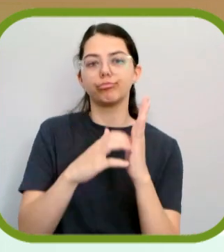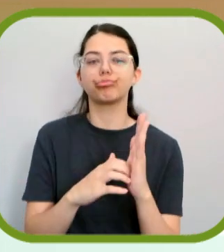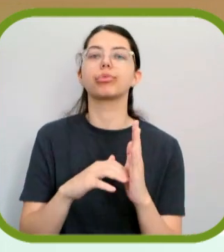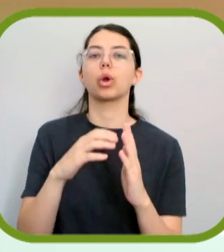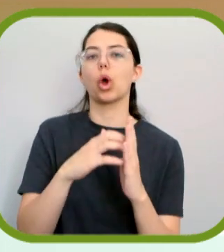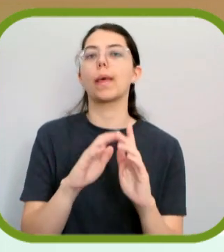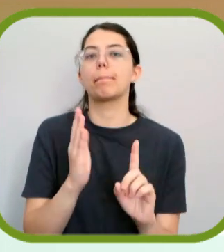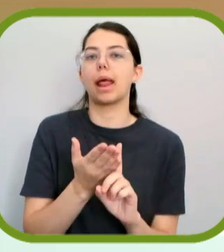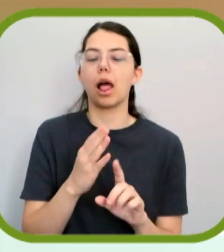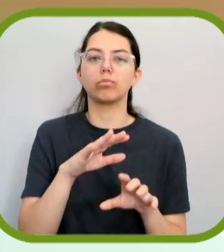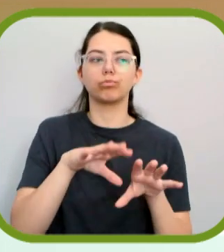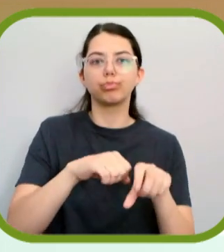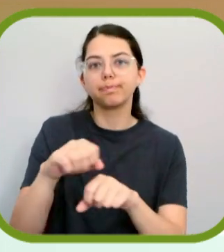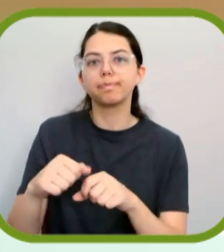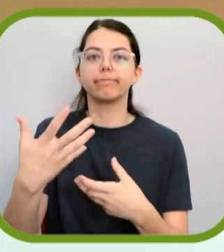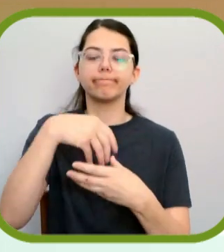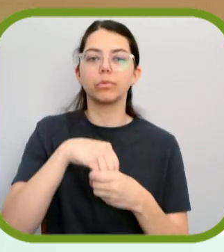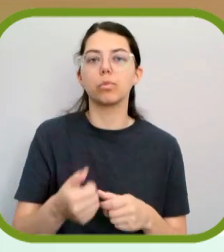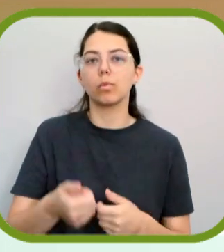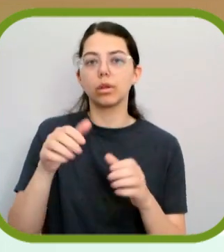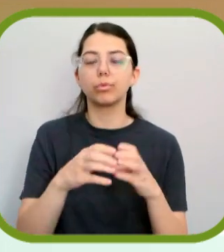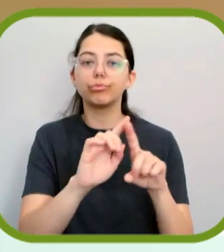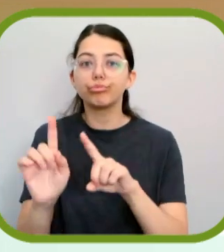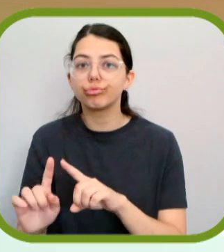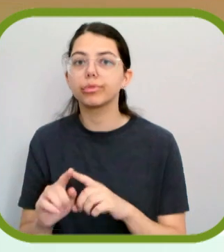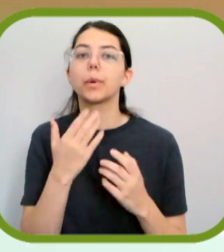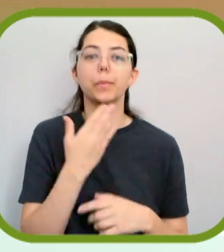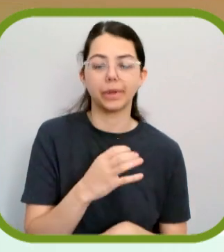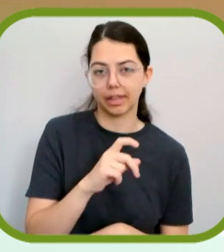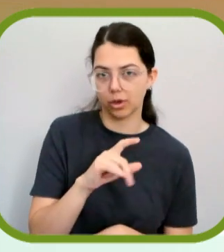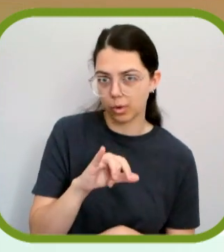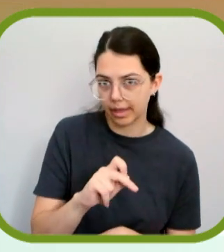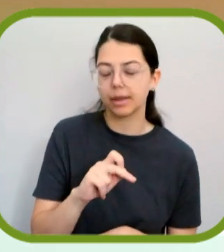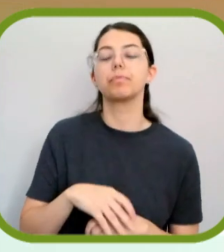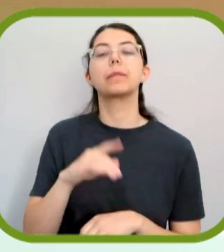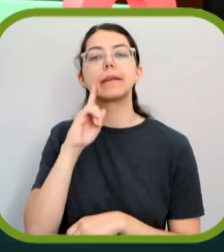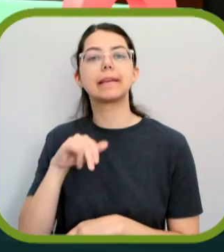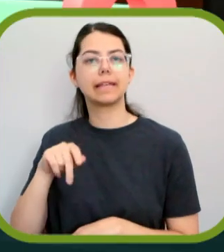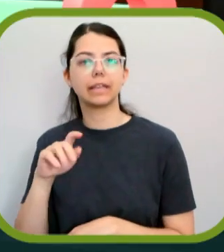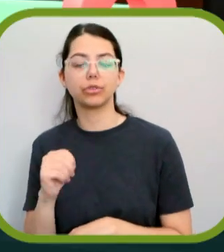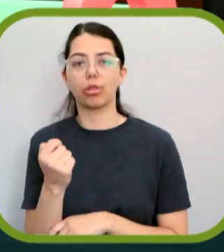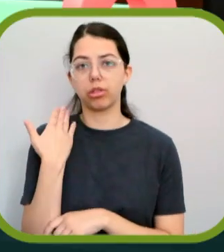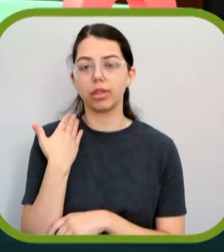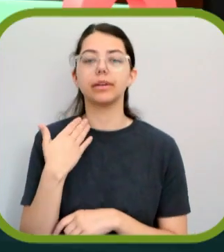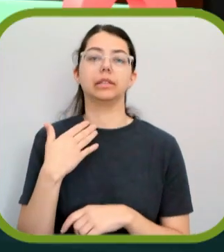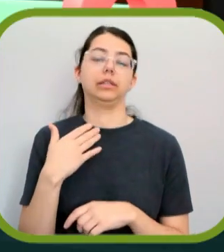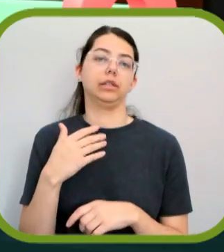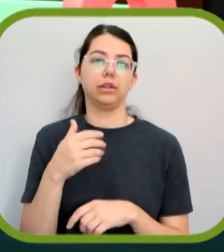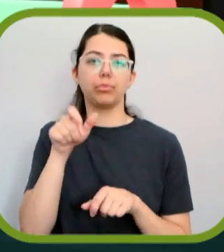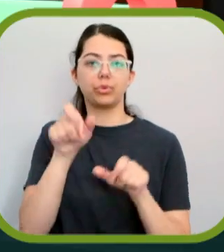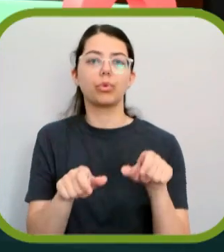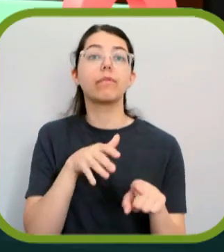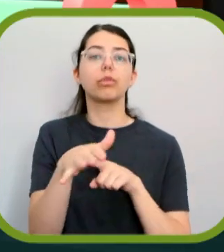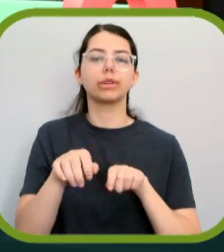melhor integração no Código Penal e também uma maior integração de todas as equipas que estão no terreno para ajudar. Carolina. Inês, recentemente tem vindo